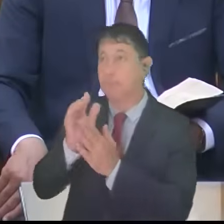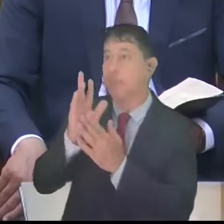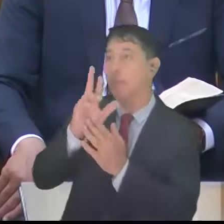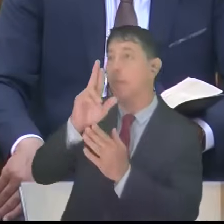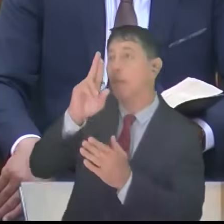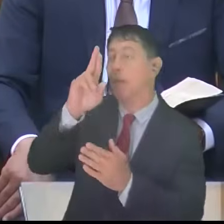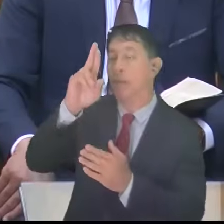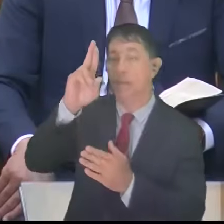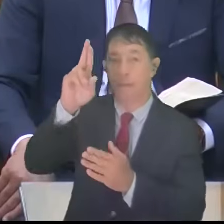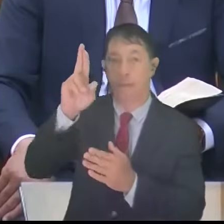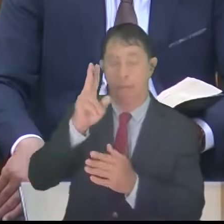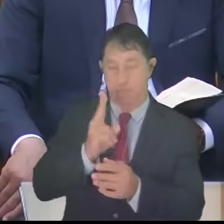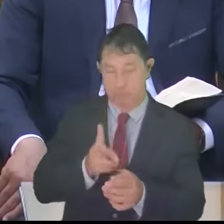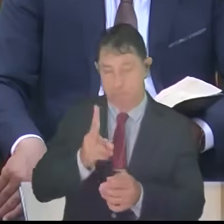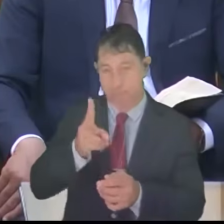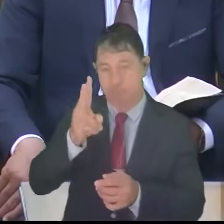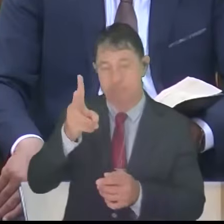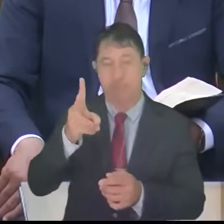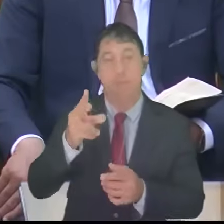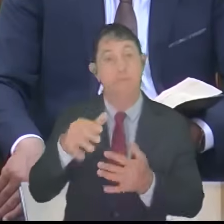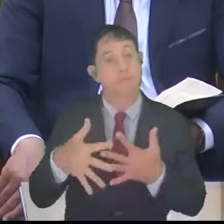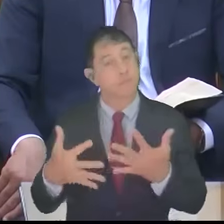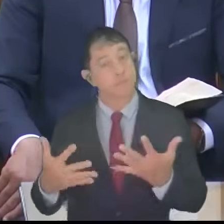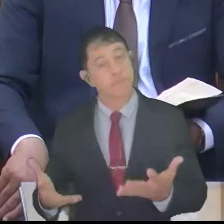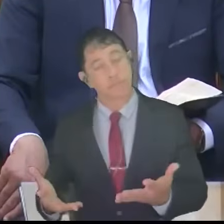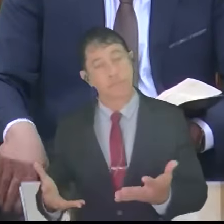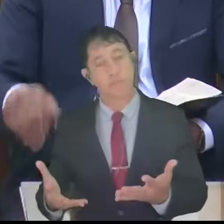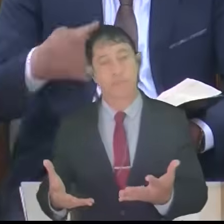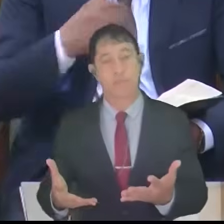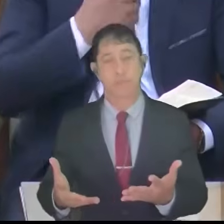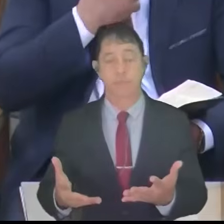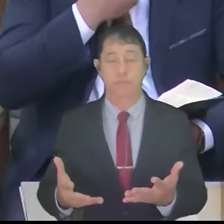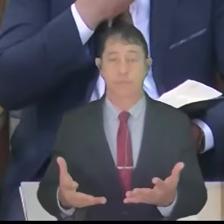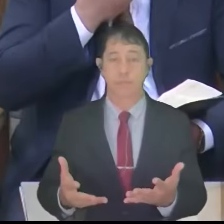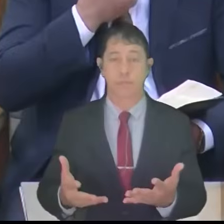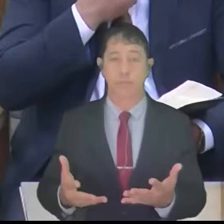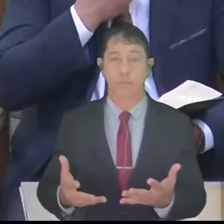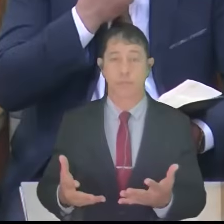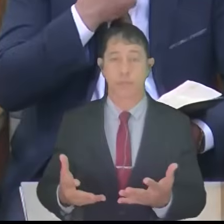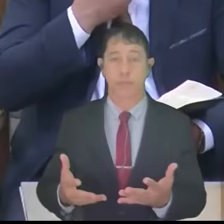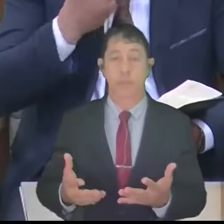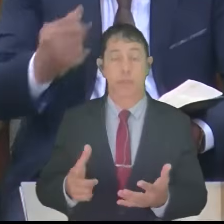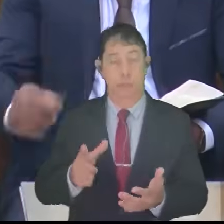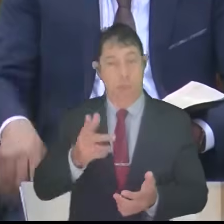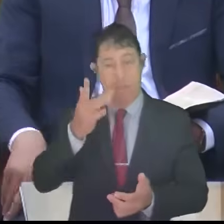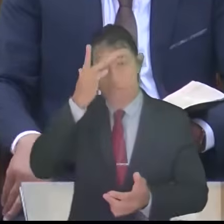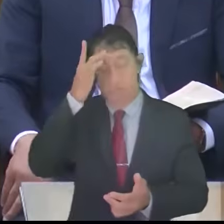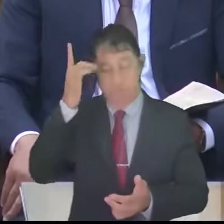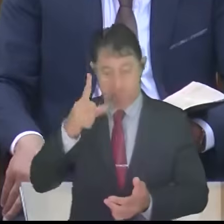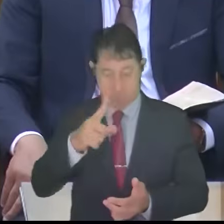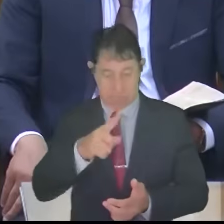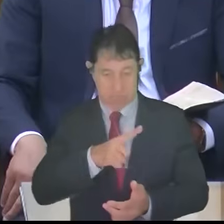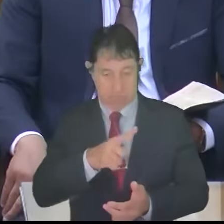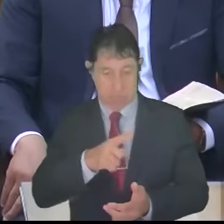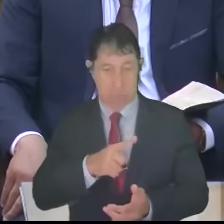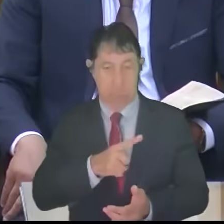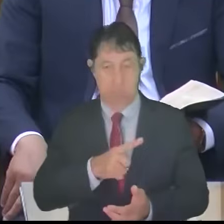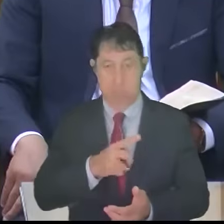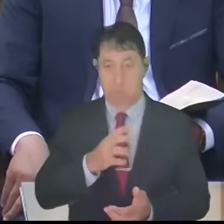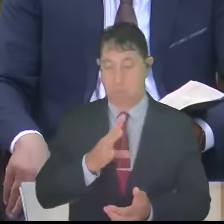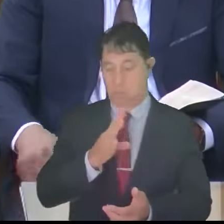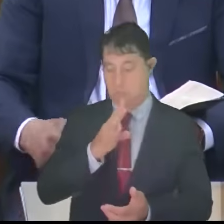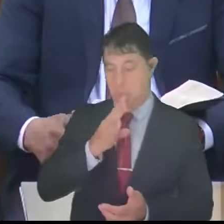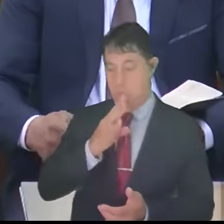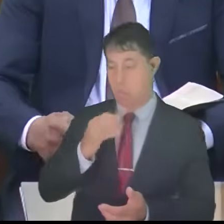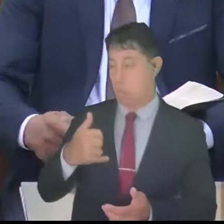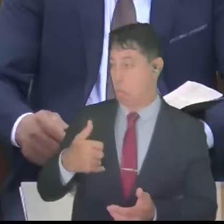o nome do Senhor para sempre. Então, muita gente tem um pouquinho de cultura e já fica soberba. Muita gente